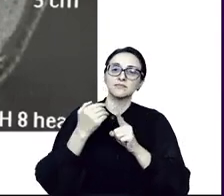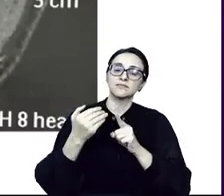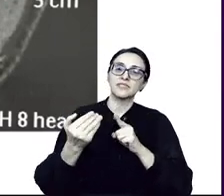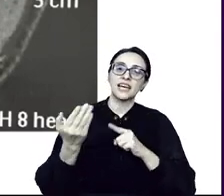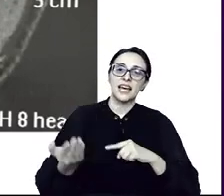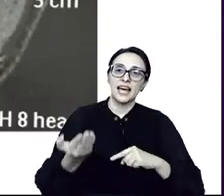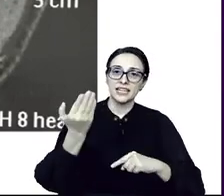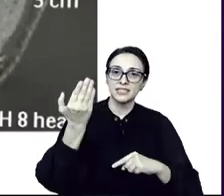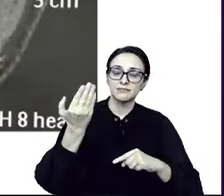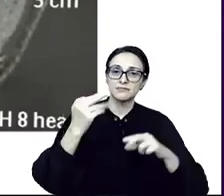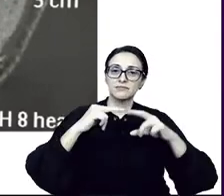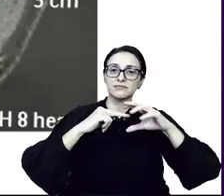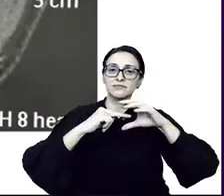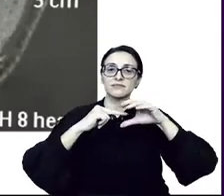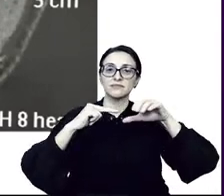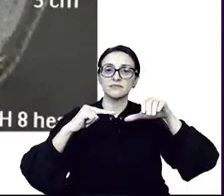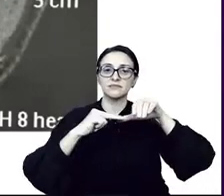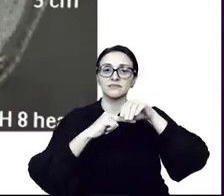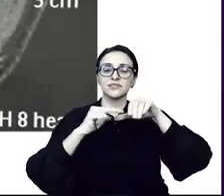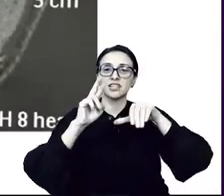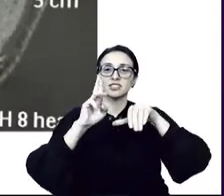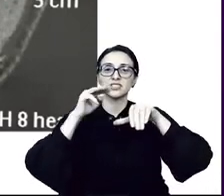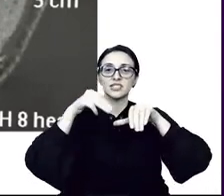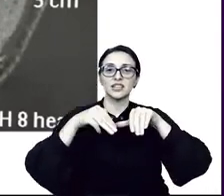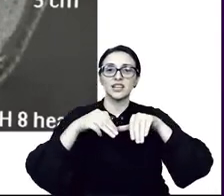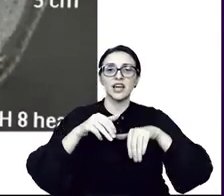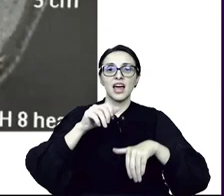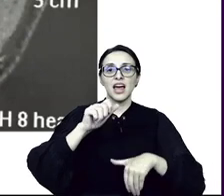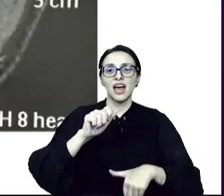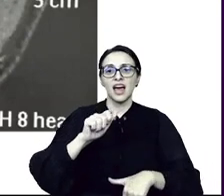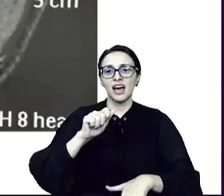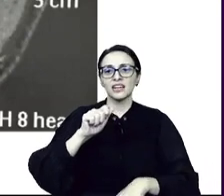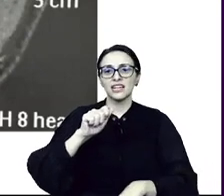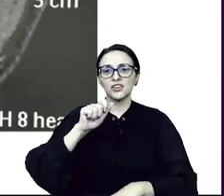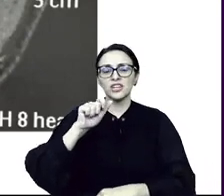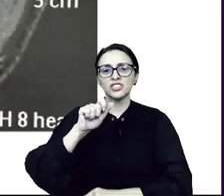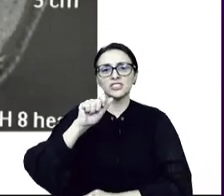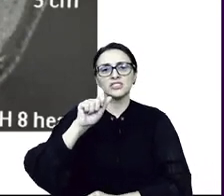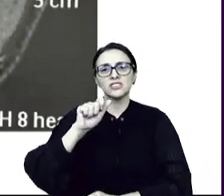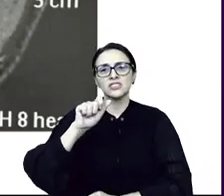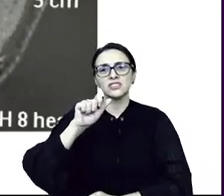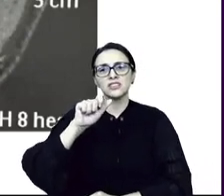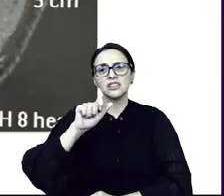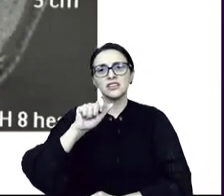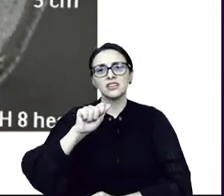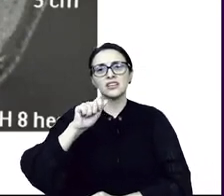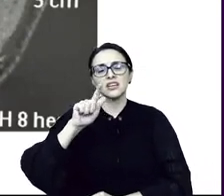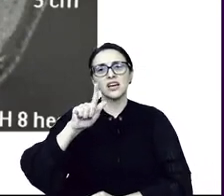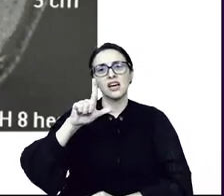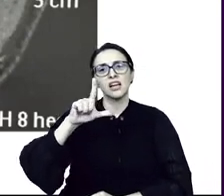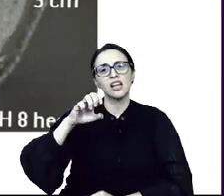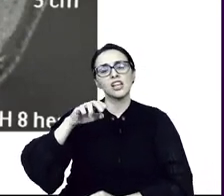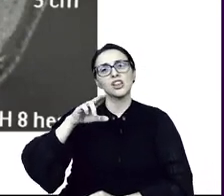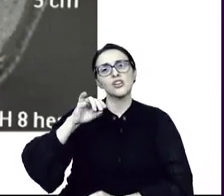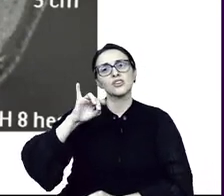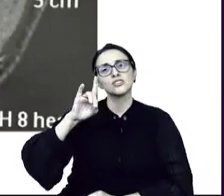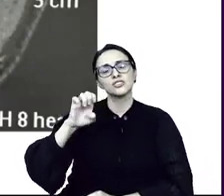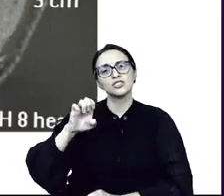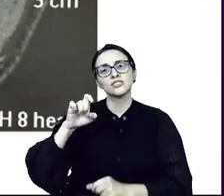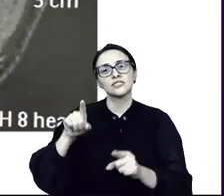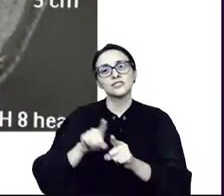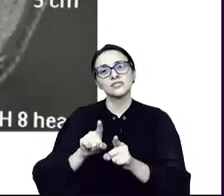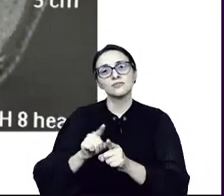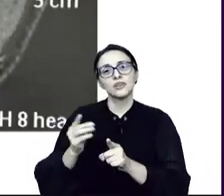Aqui na ressonância dá para ver direitinho que é uma glenoide já que está querendo virar uma de B0, né? Que seria aquela